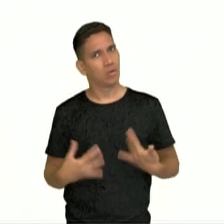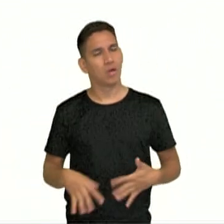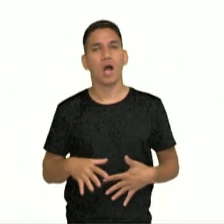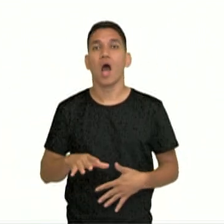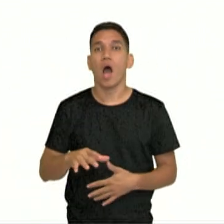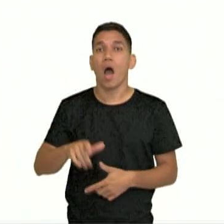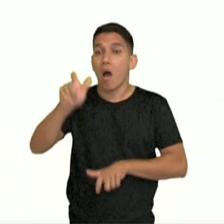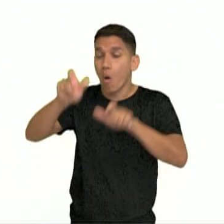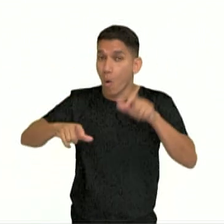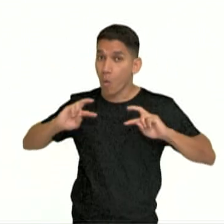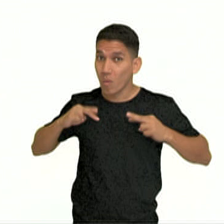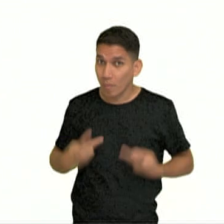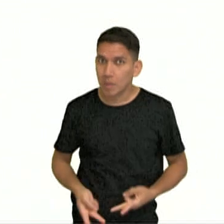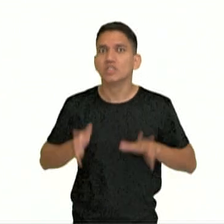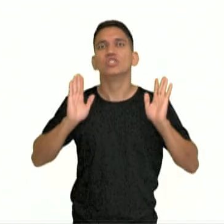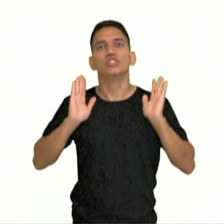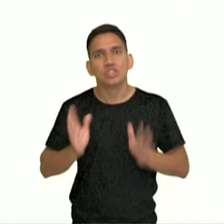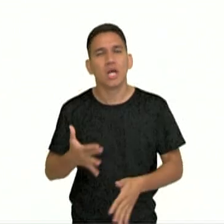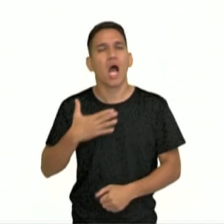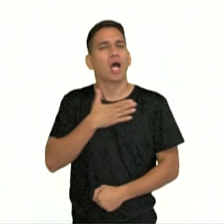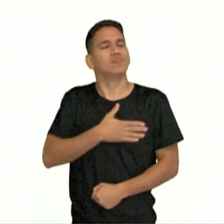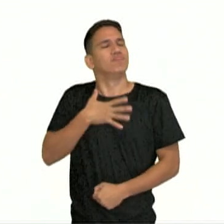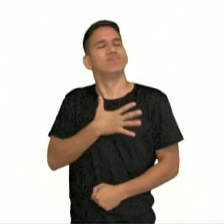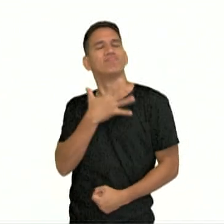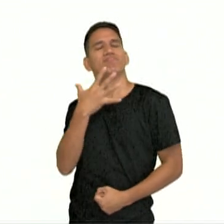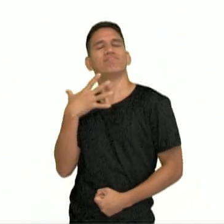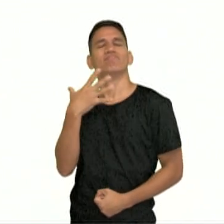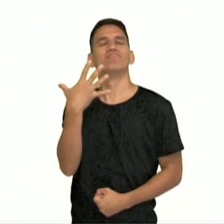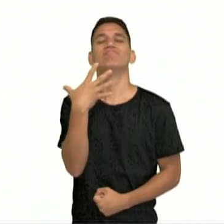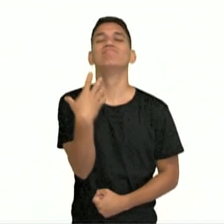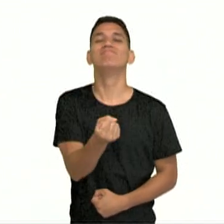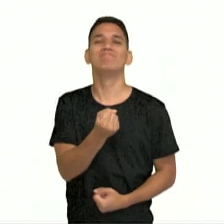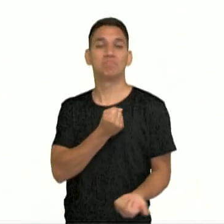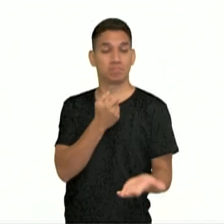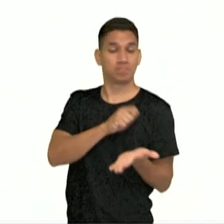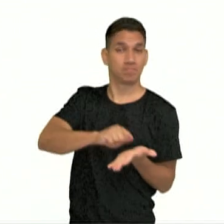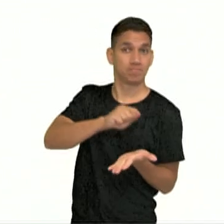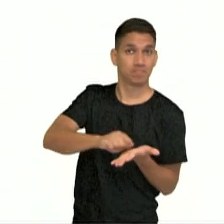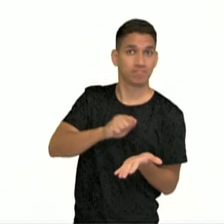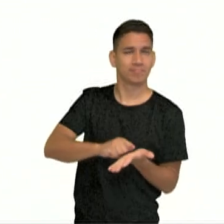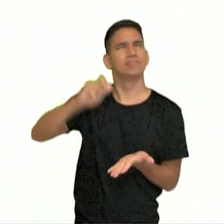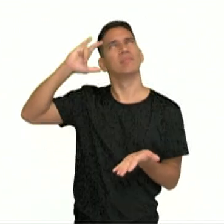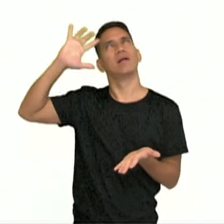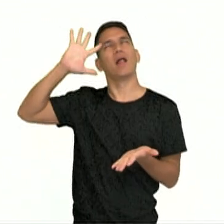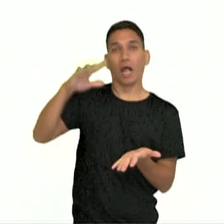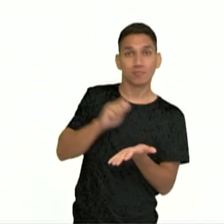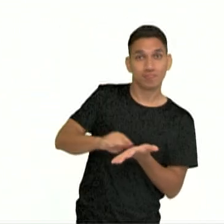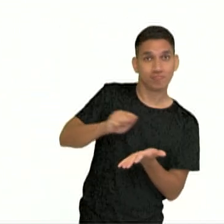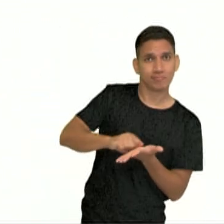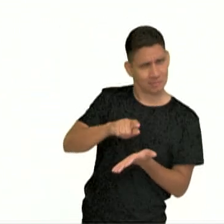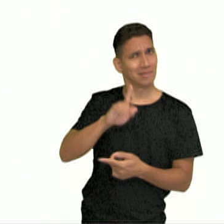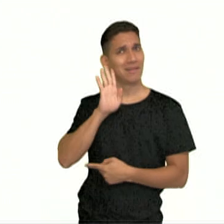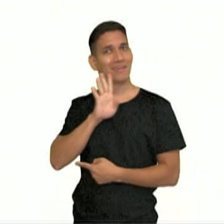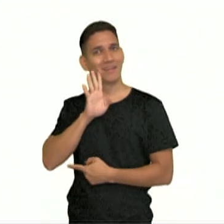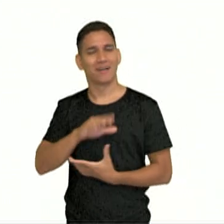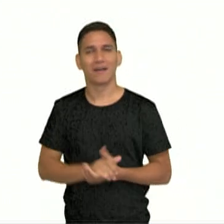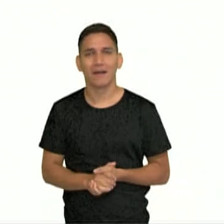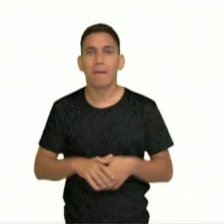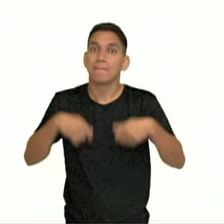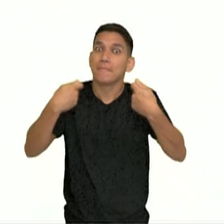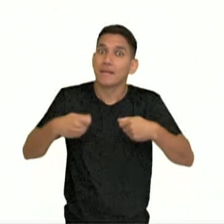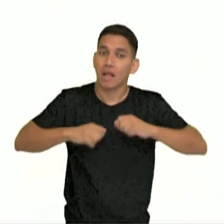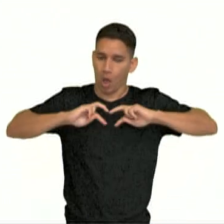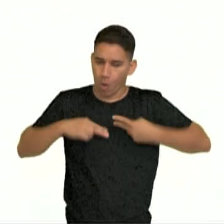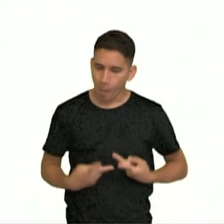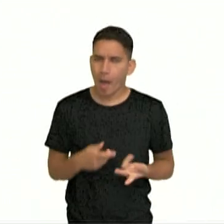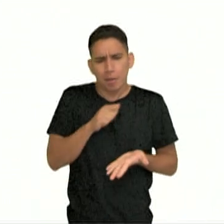legal, né? Você escrever algo que você está sentindo, que você está pensando. Né? Olha que legal a necessidade que o